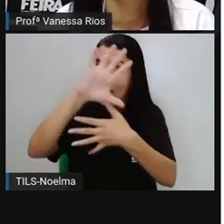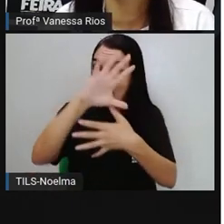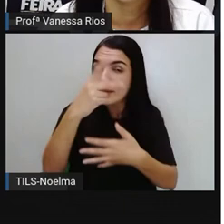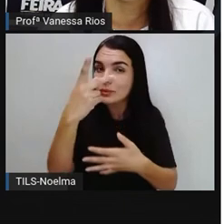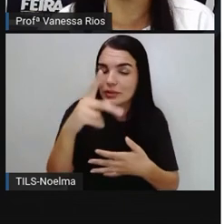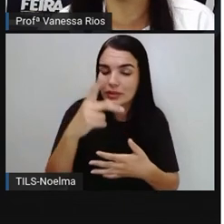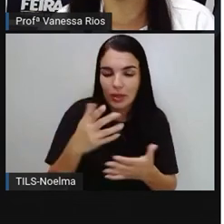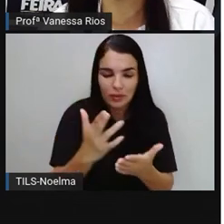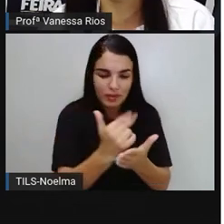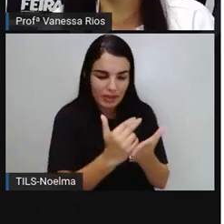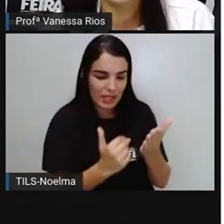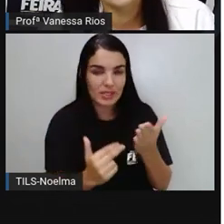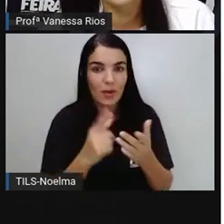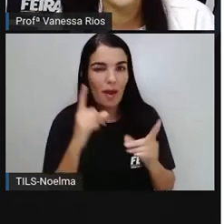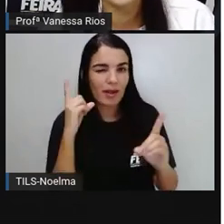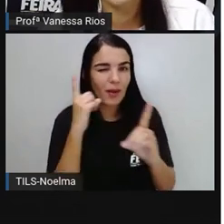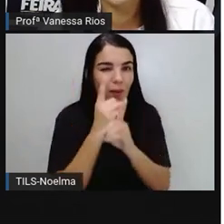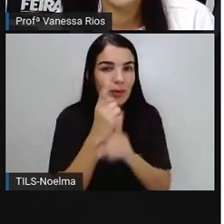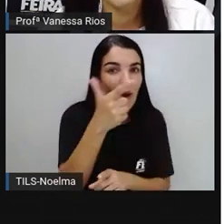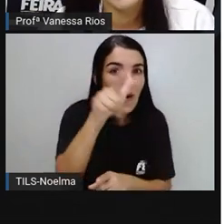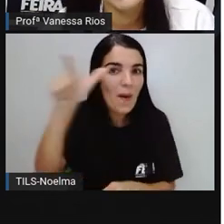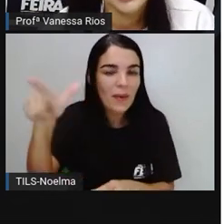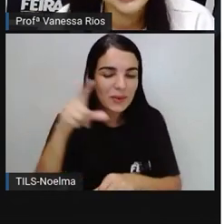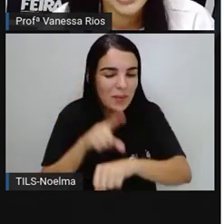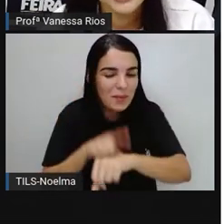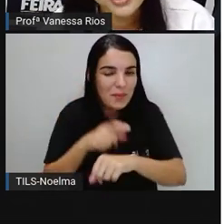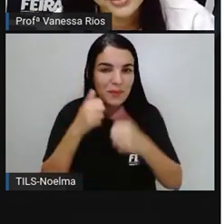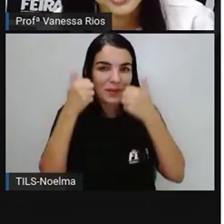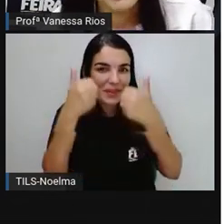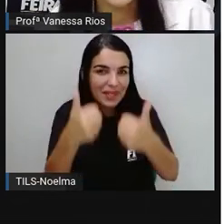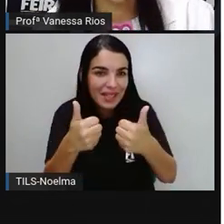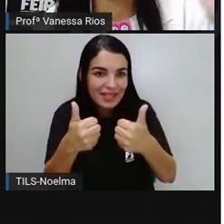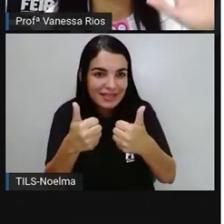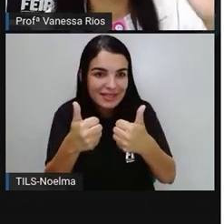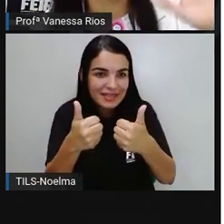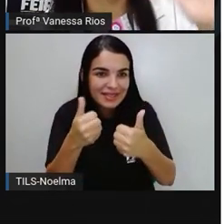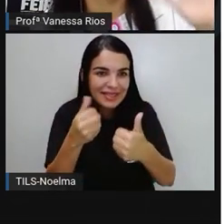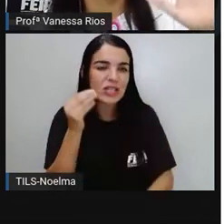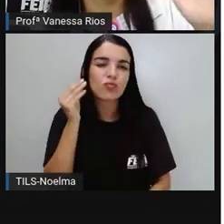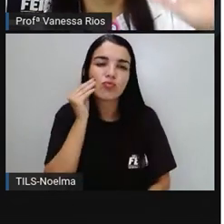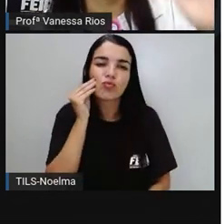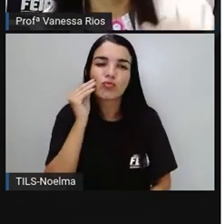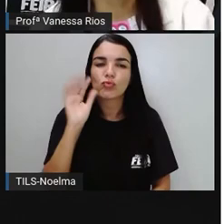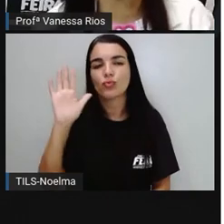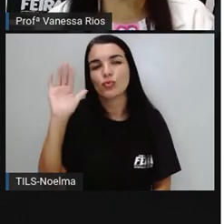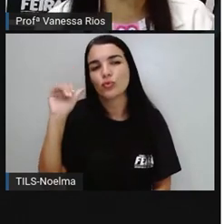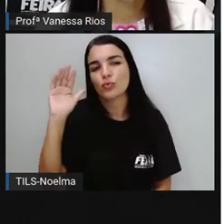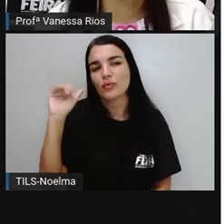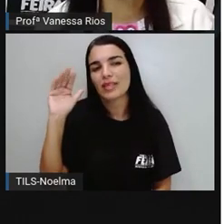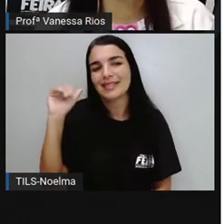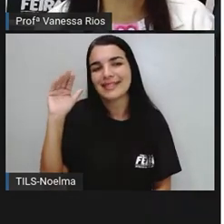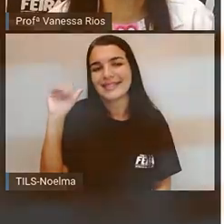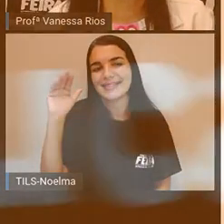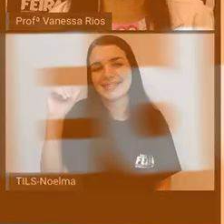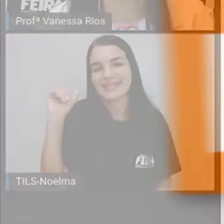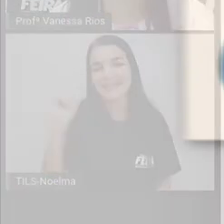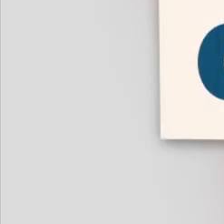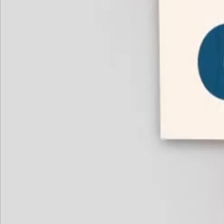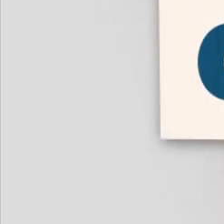desenhar. E a gente se encontra em um próximo momento, tá certo, turma? Ó, tchau, tchau.